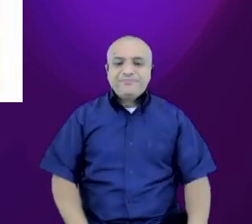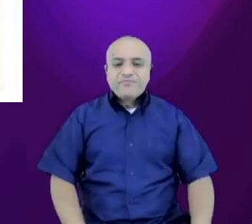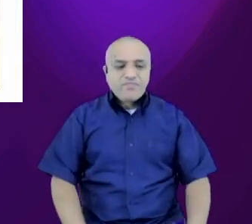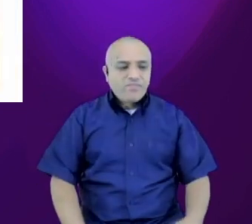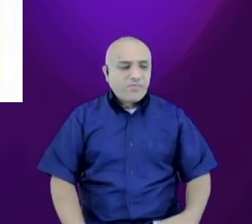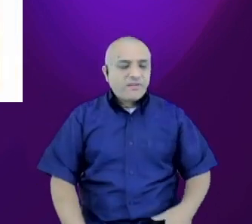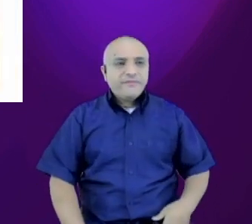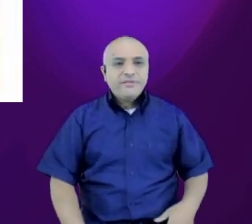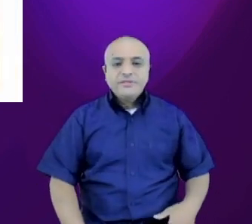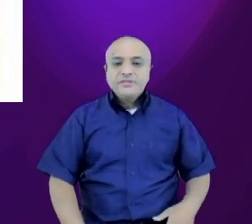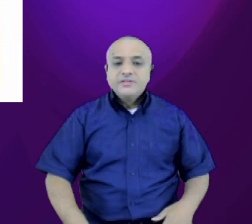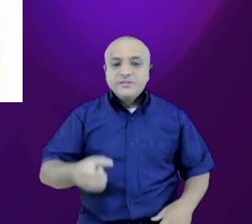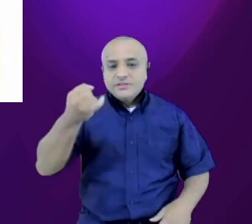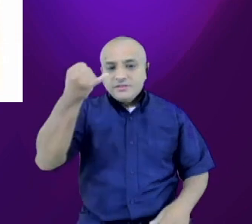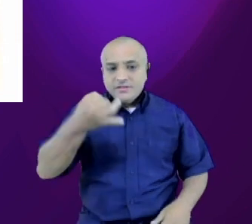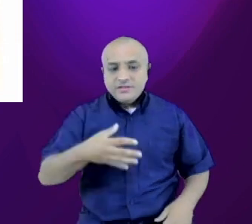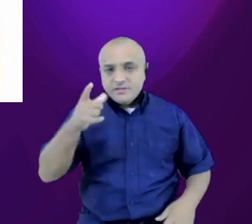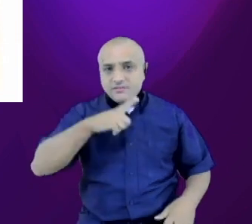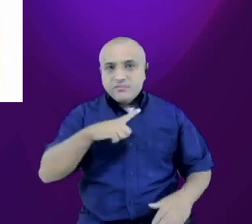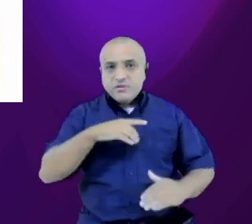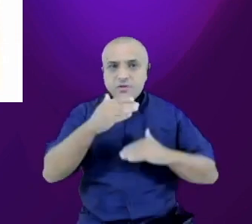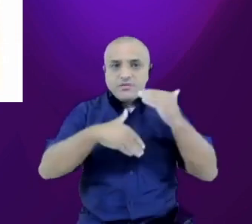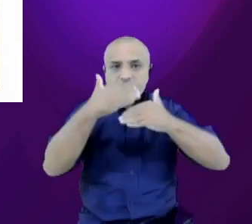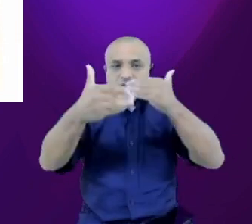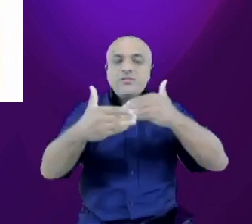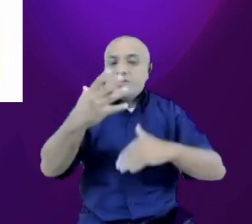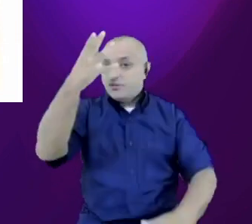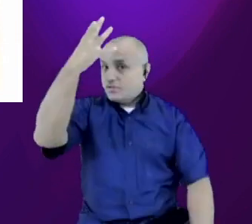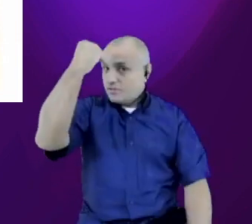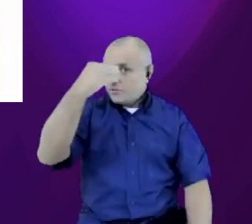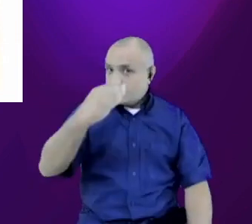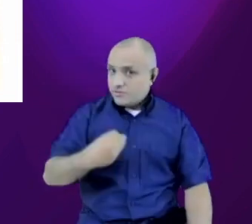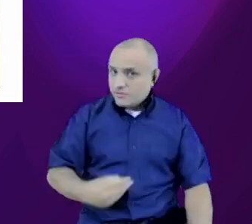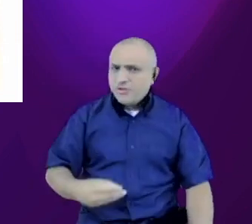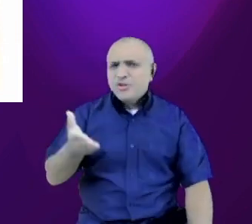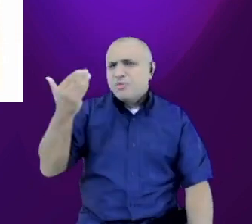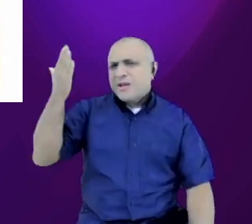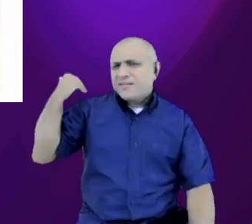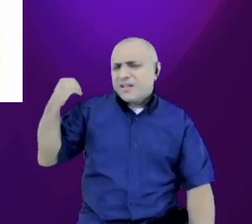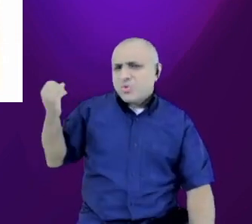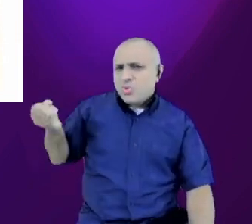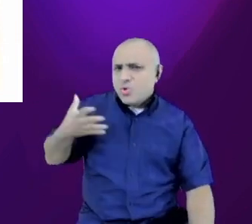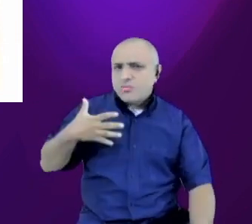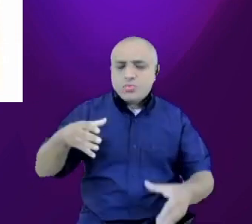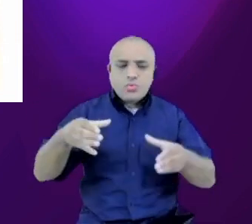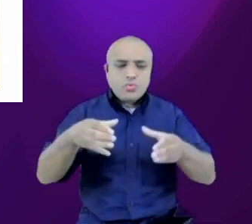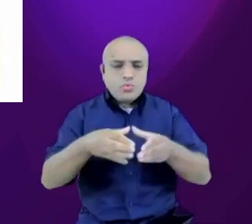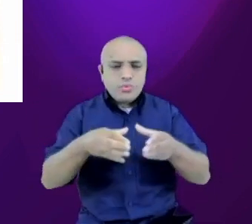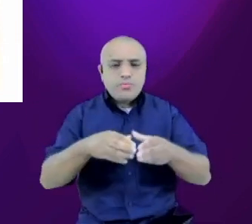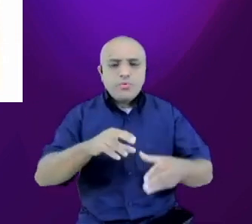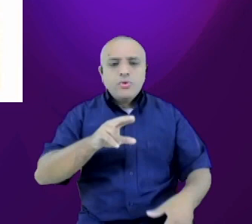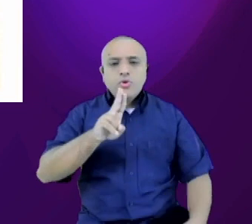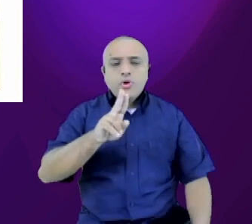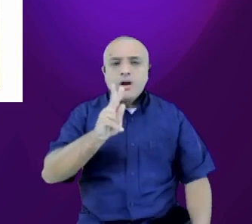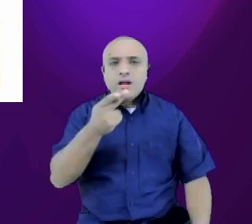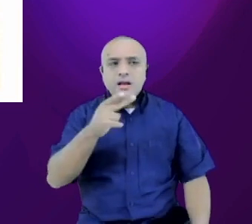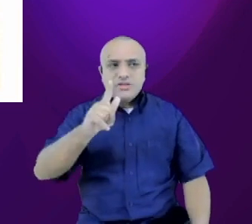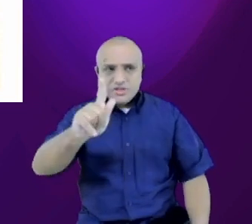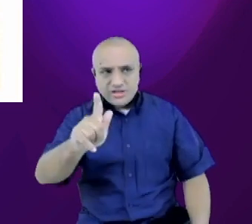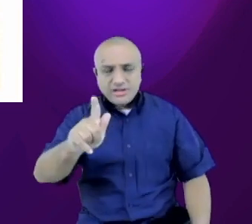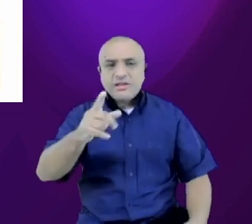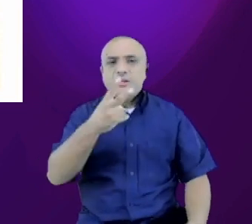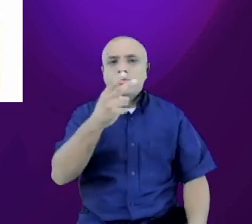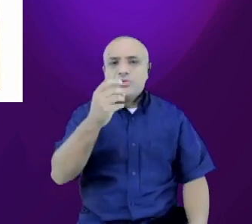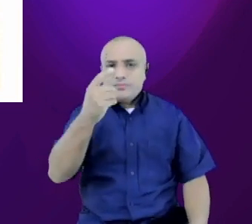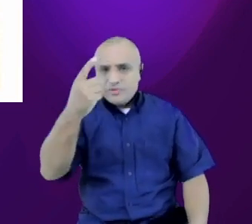Falando um pouquinho agora especificamente sobre a evolução da radiologia no passado recente do grupo, da UHG. Até 2017, a gente tinha uma